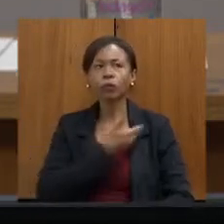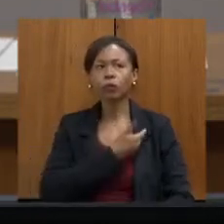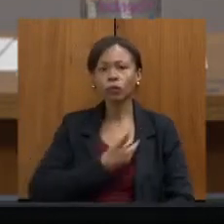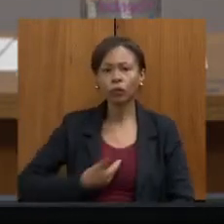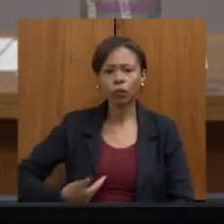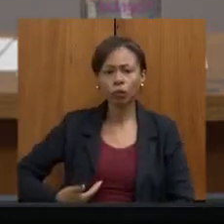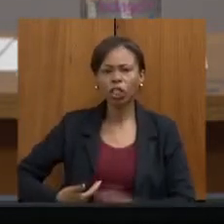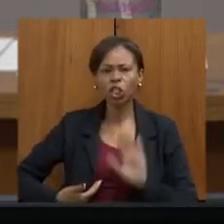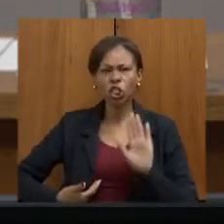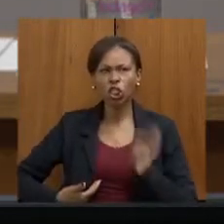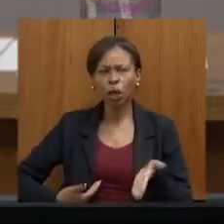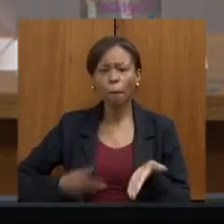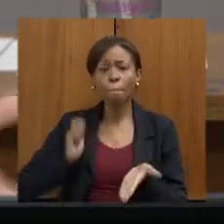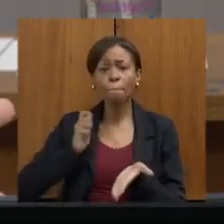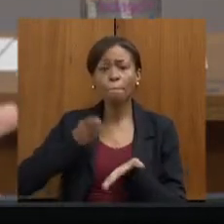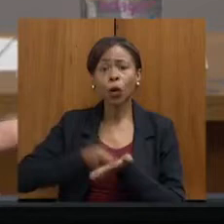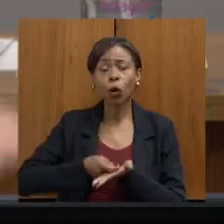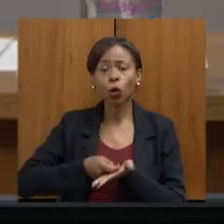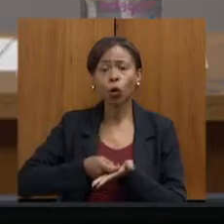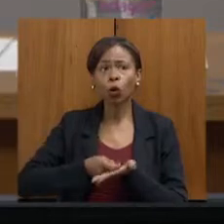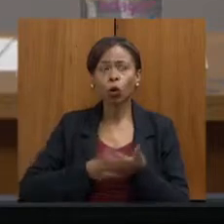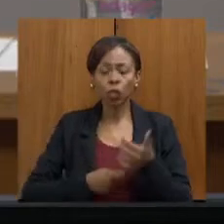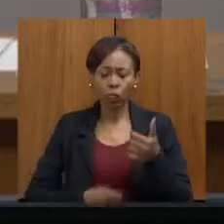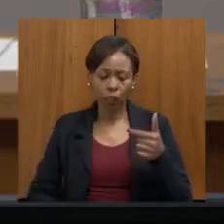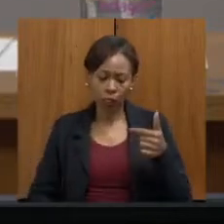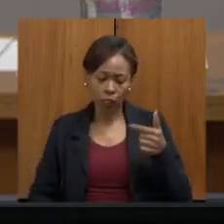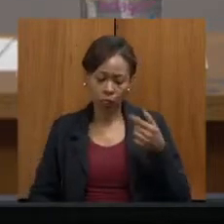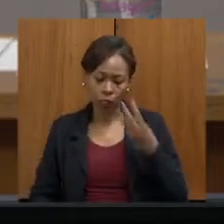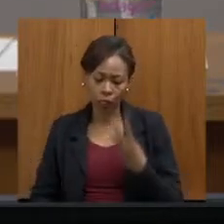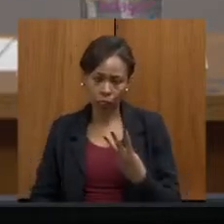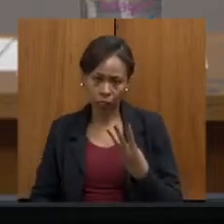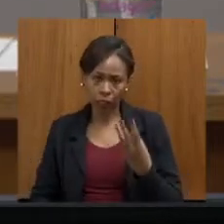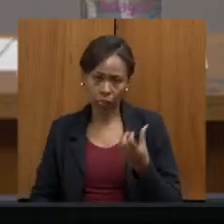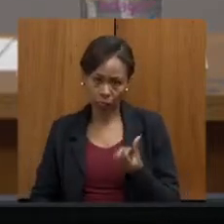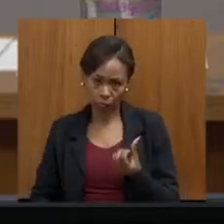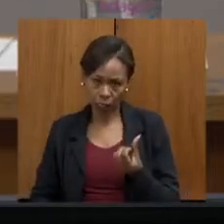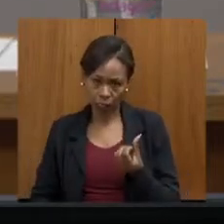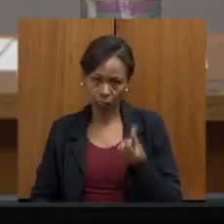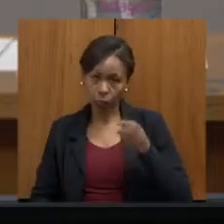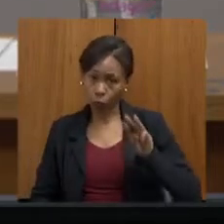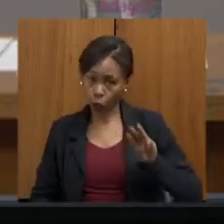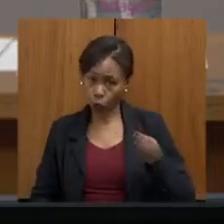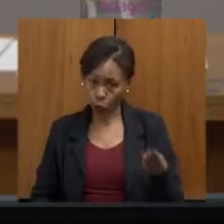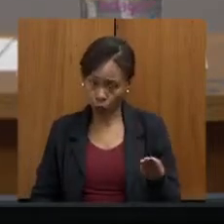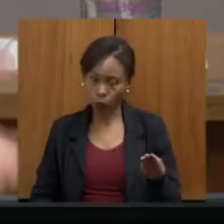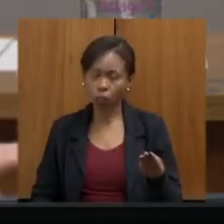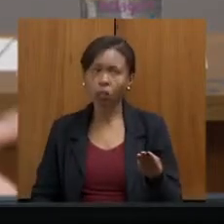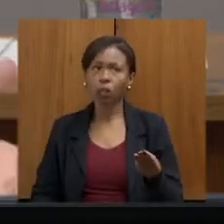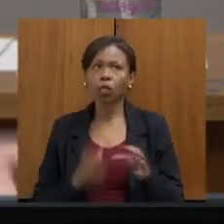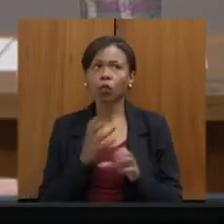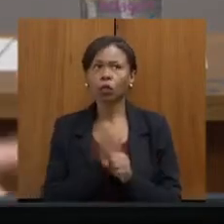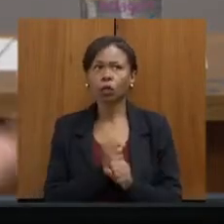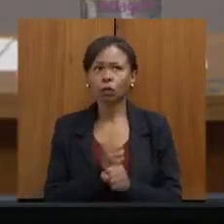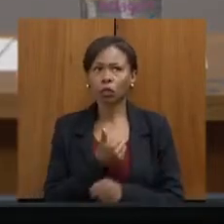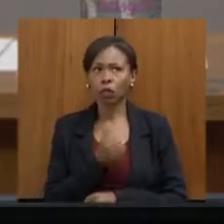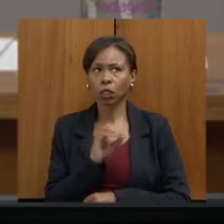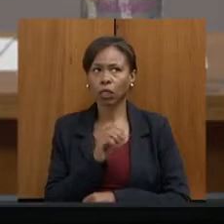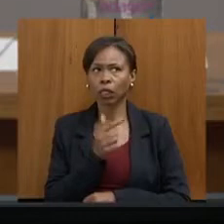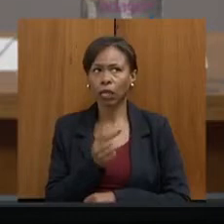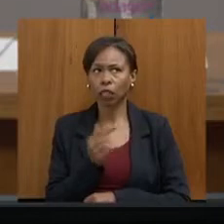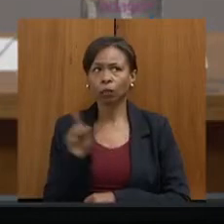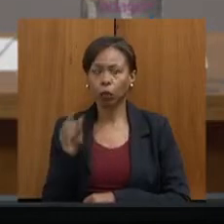do 72 milhões destinados Belo Horizonte 36 milhões e dos 107 milhões destinados ao